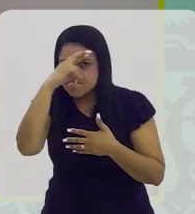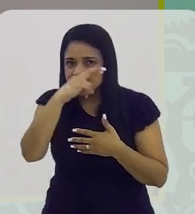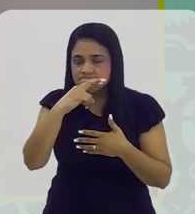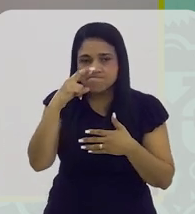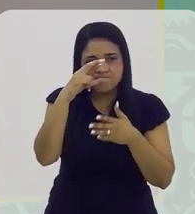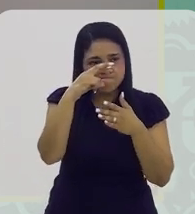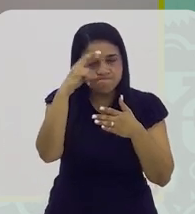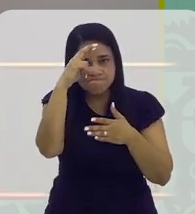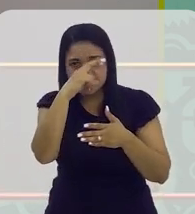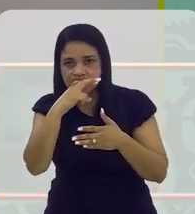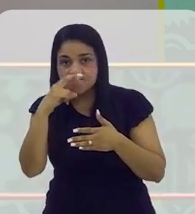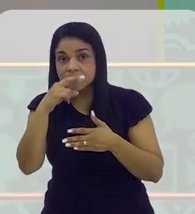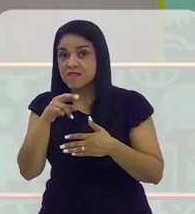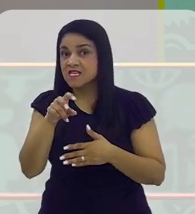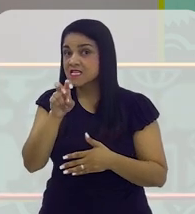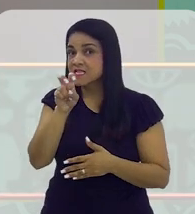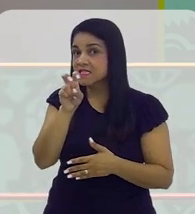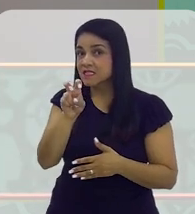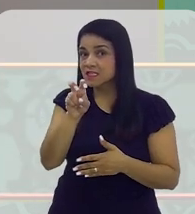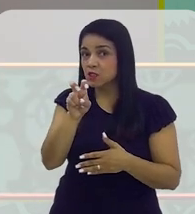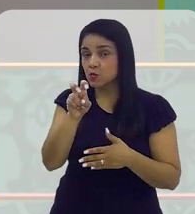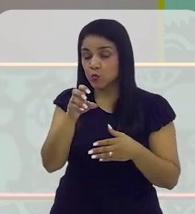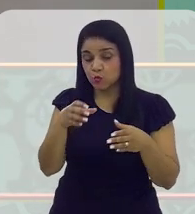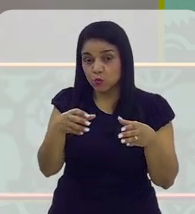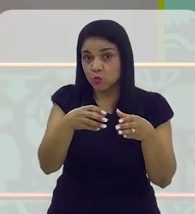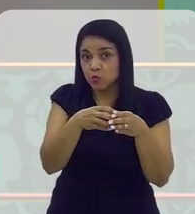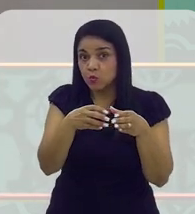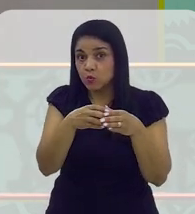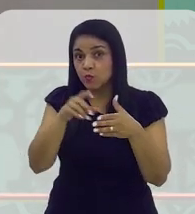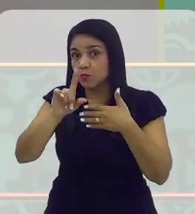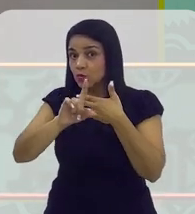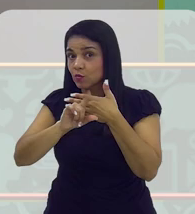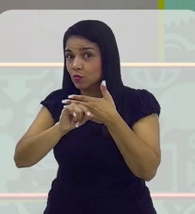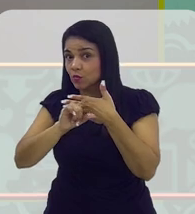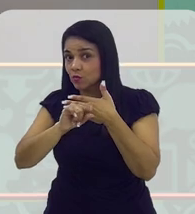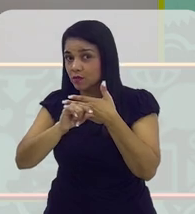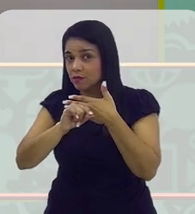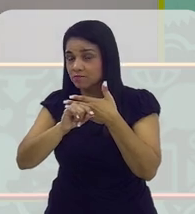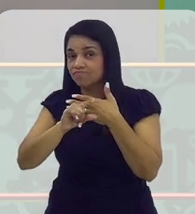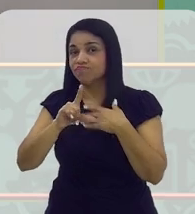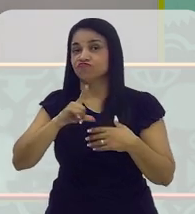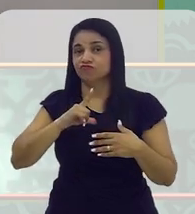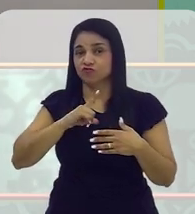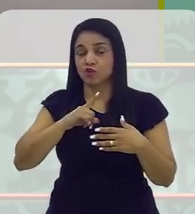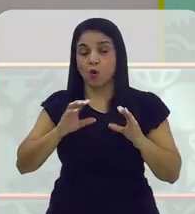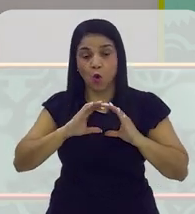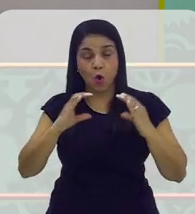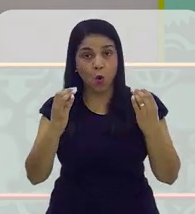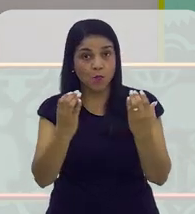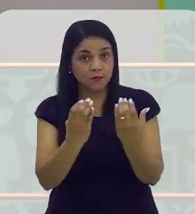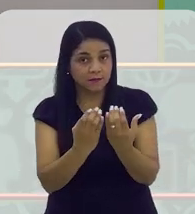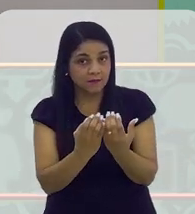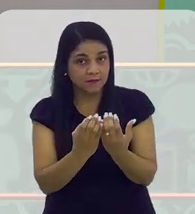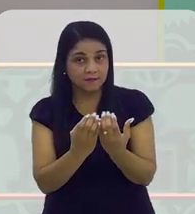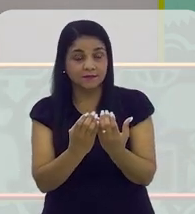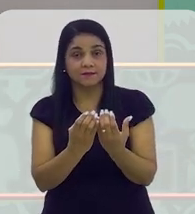monitorou. Foram cinco, se não me engano, cinco subcomunidades do Twitter. E nisso a gente tinha